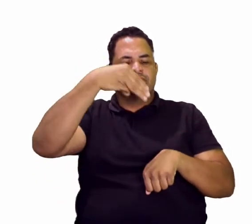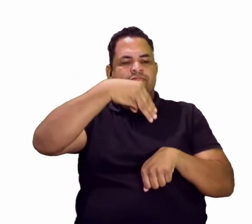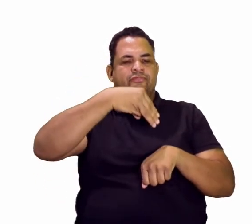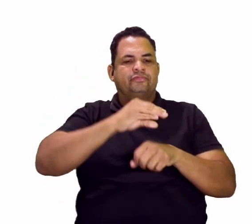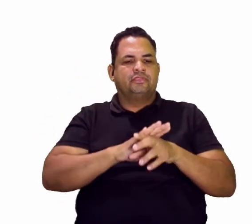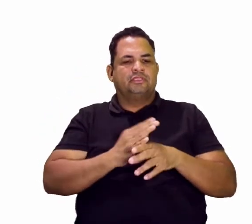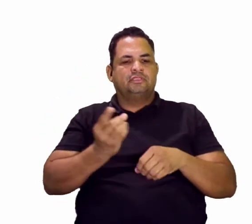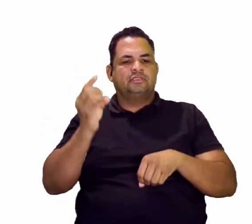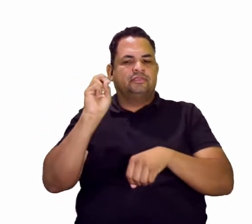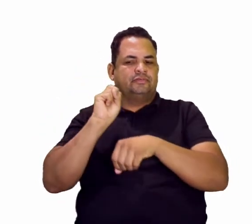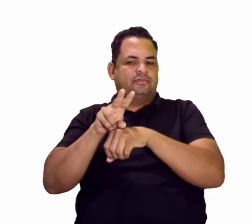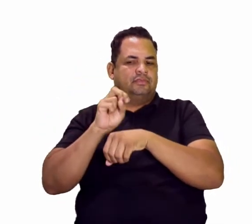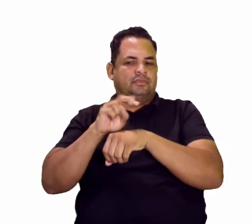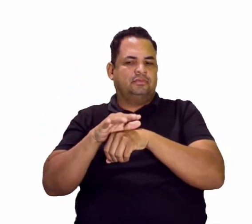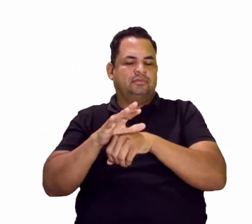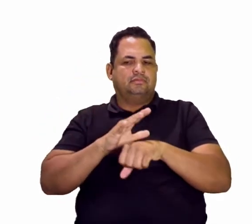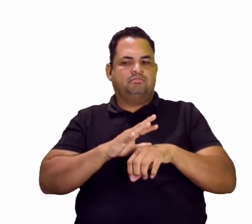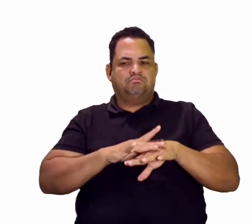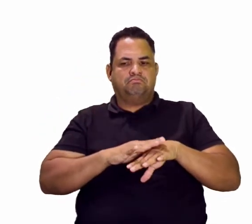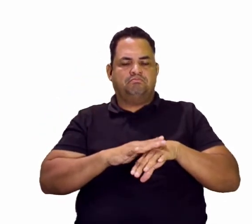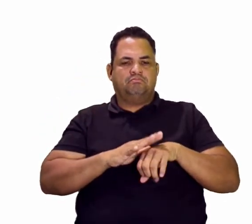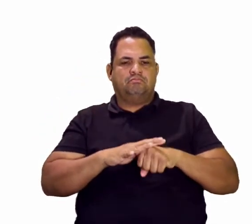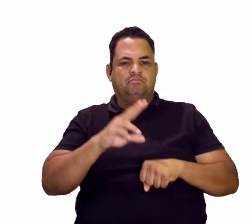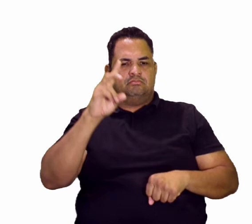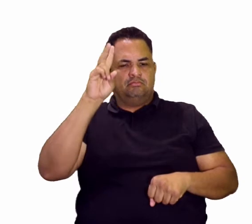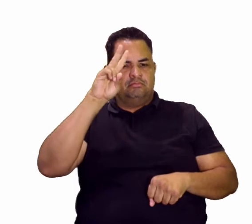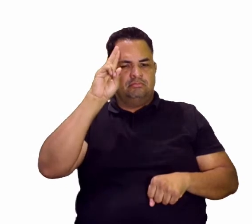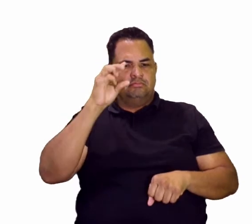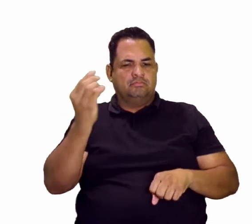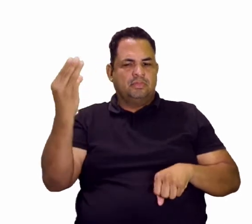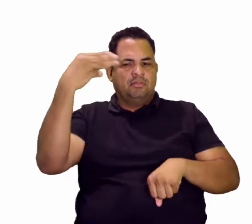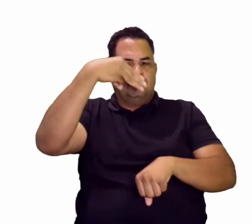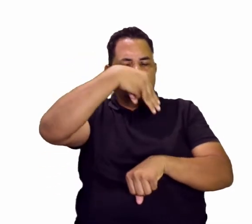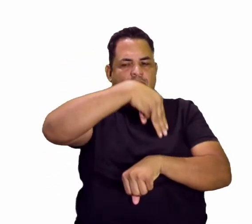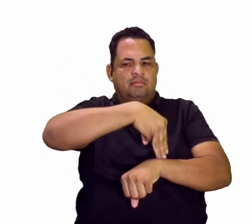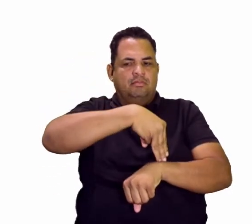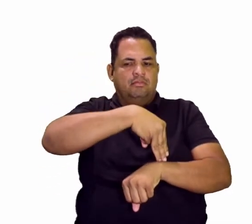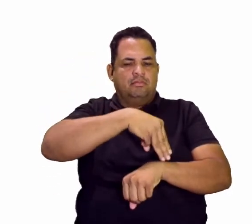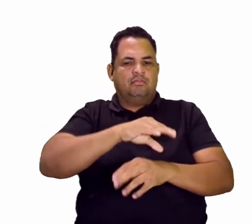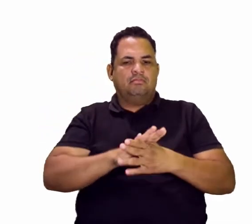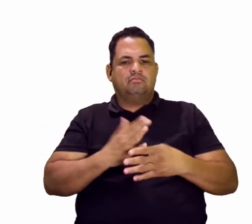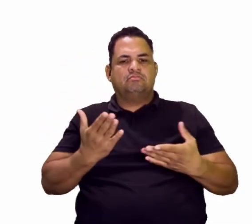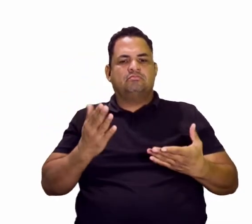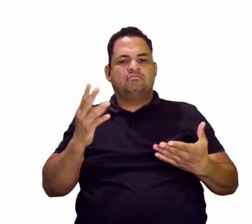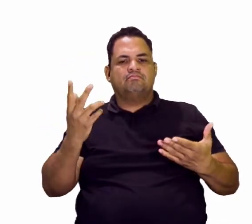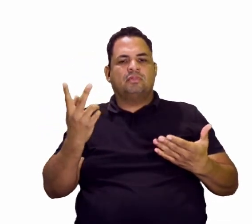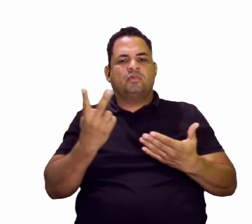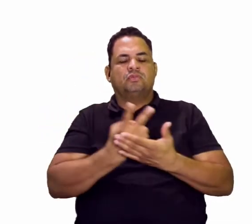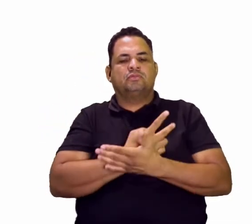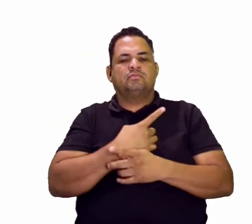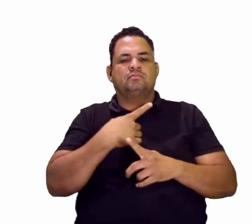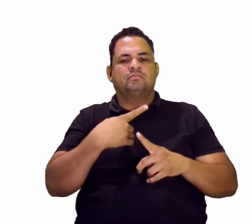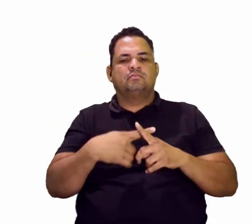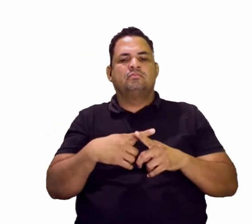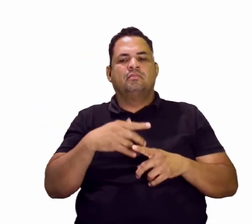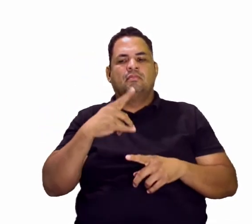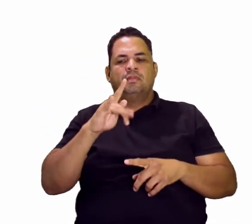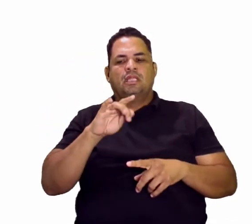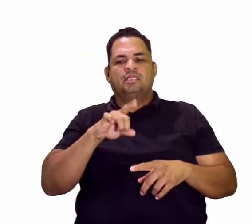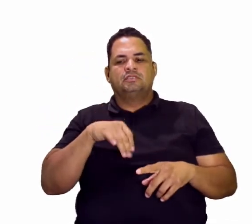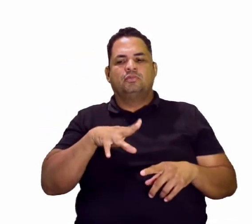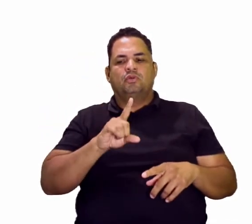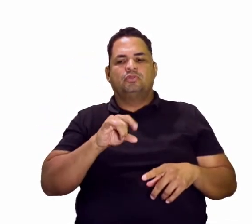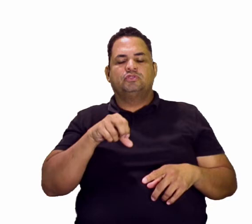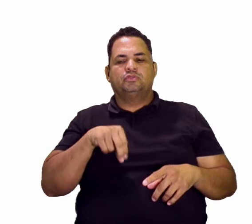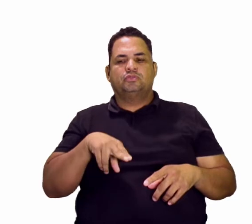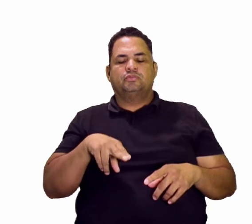doenças virais? Será? Você lembra da malária? Malária ela é provocada pelo